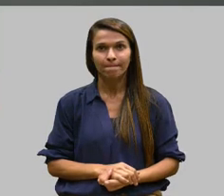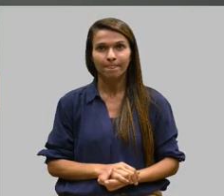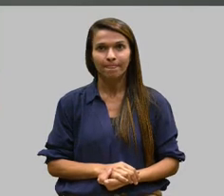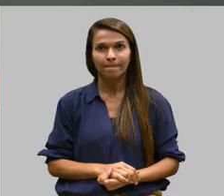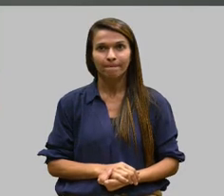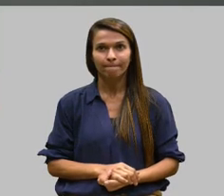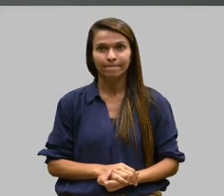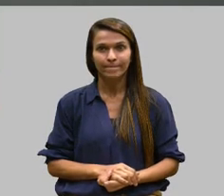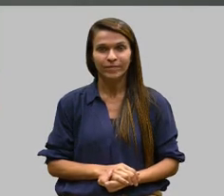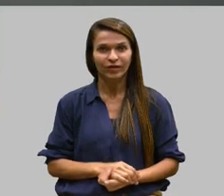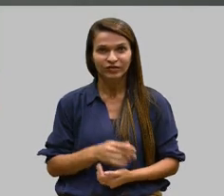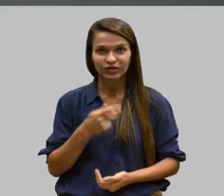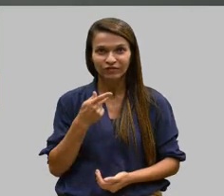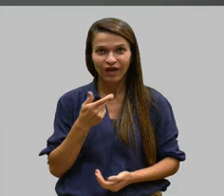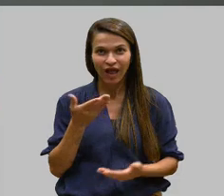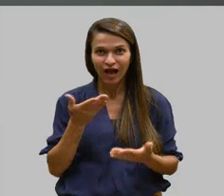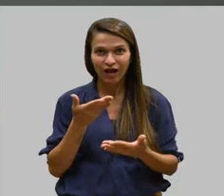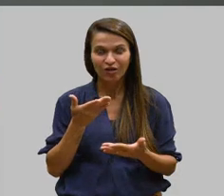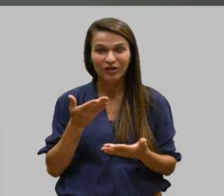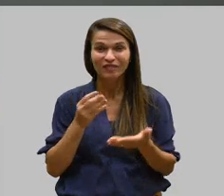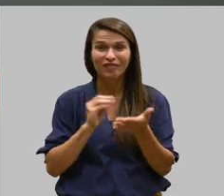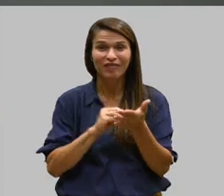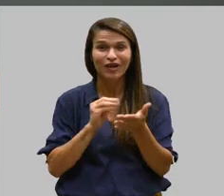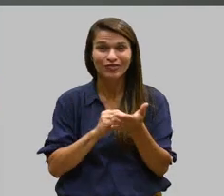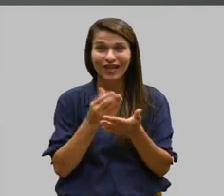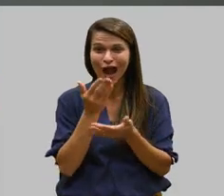você não falar agora não tem almoço